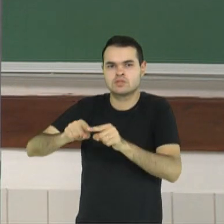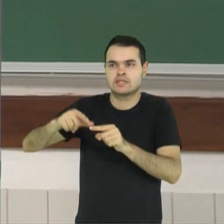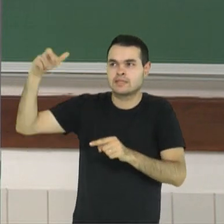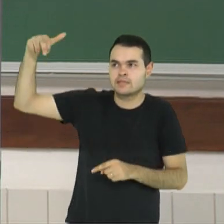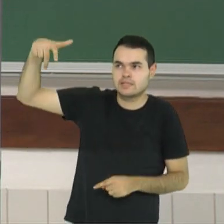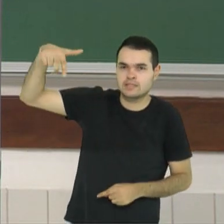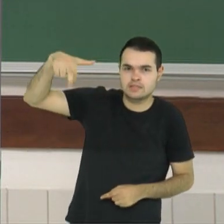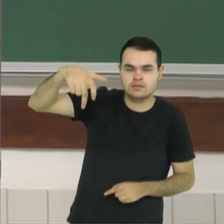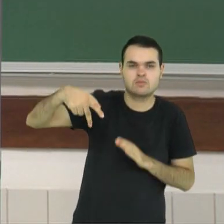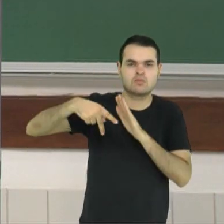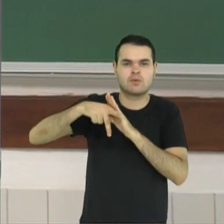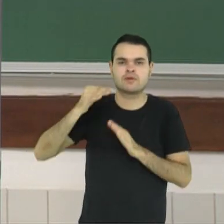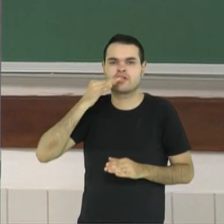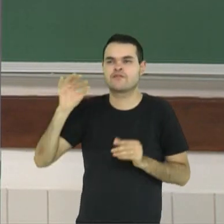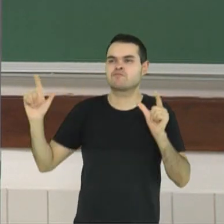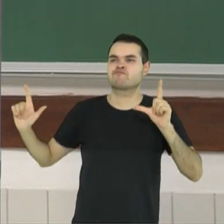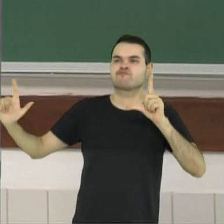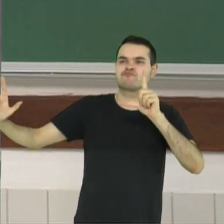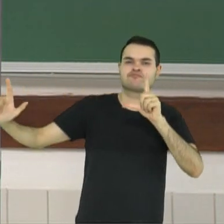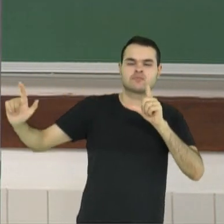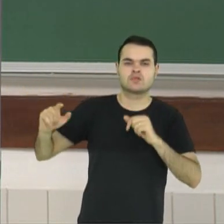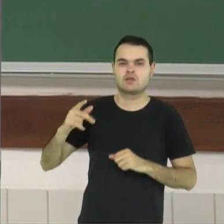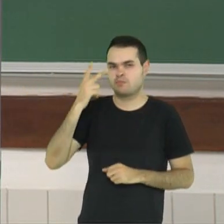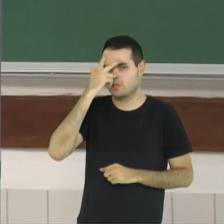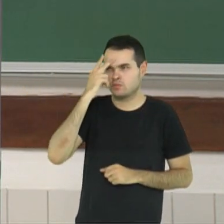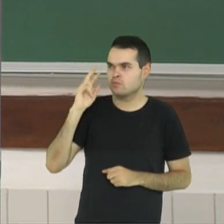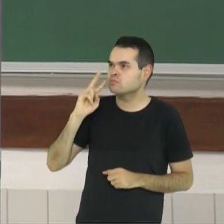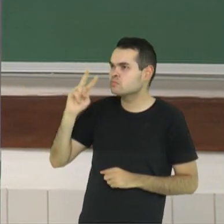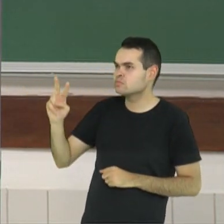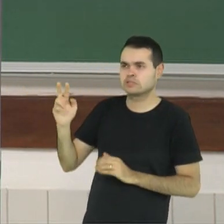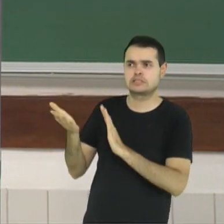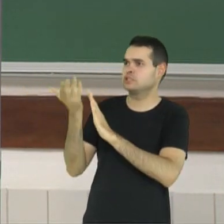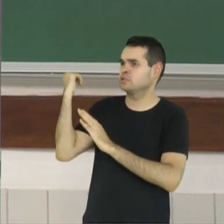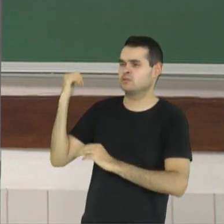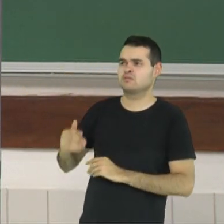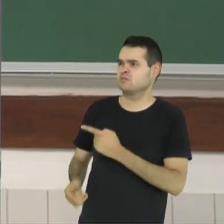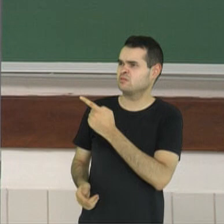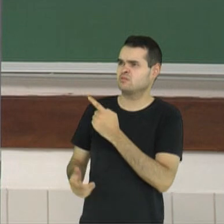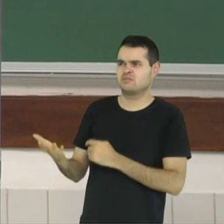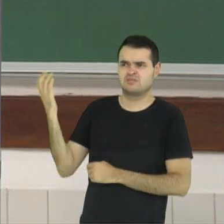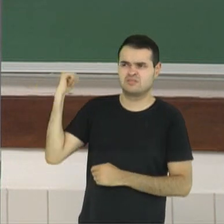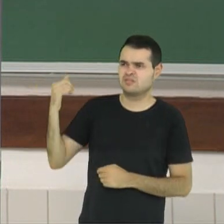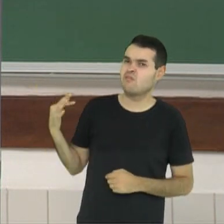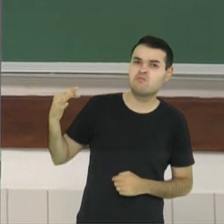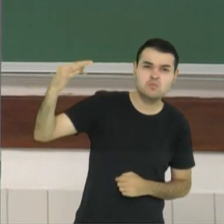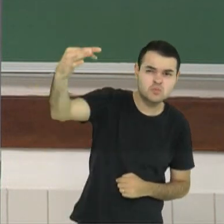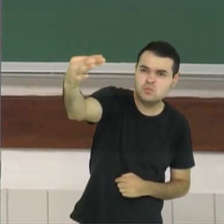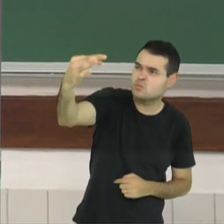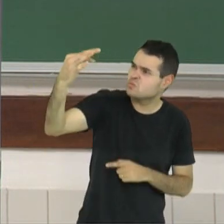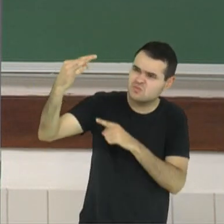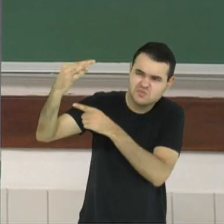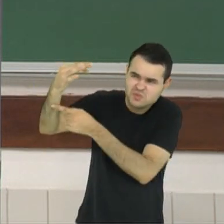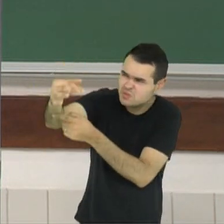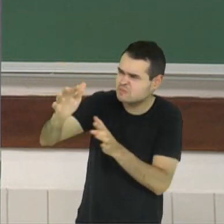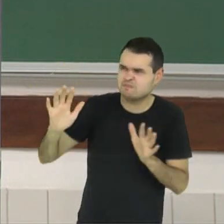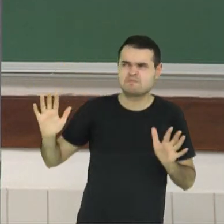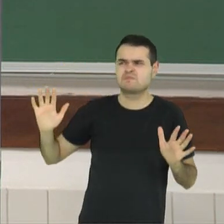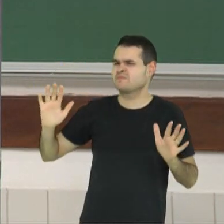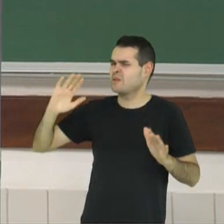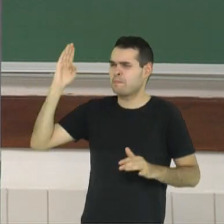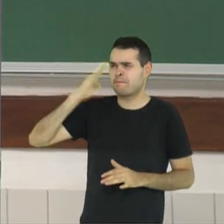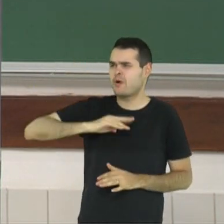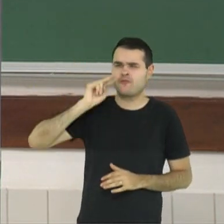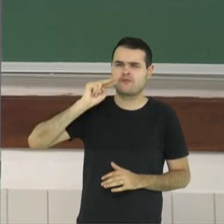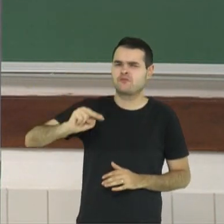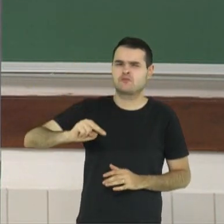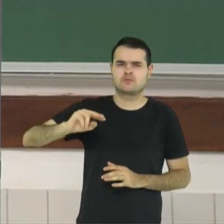Ele expôs na França e o pessoal pediu para ele tirar da exposição esse quadro porque acharam muito futurista. E futurismo, nessa época, era muito mal visto na